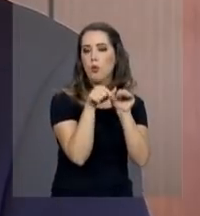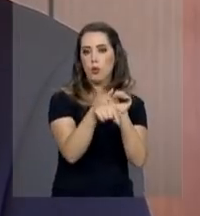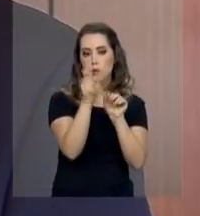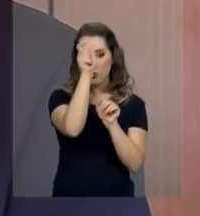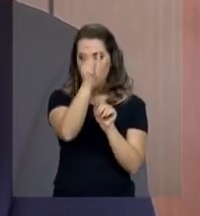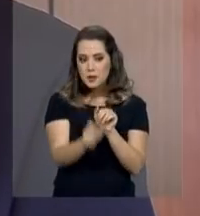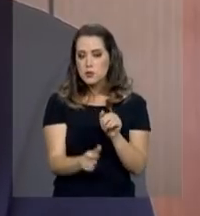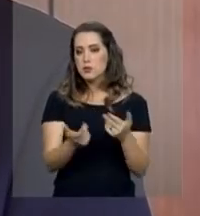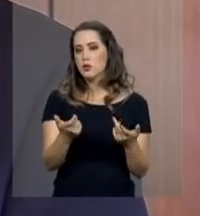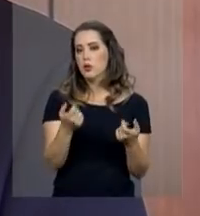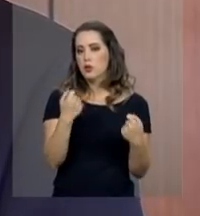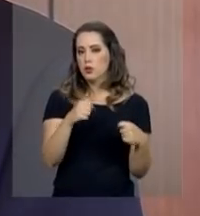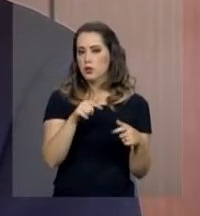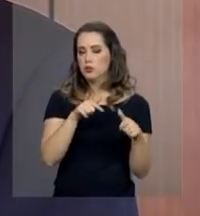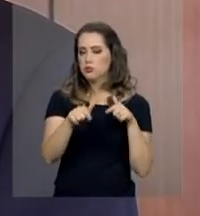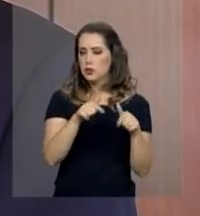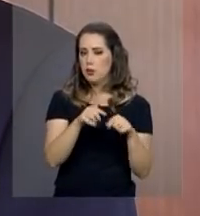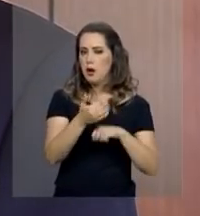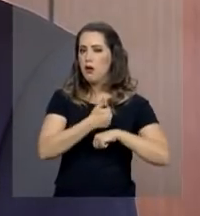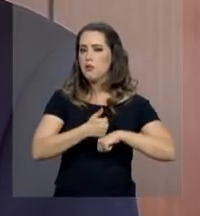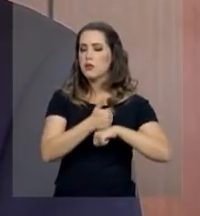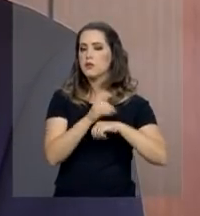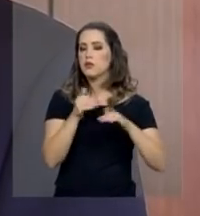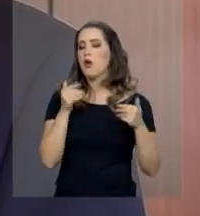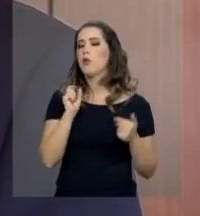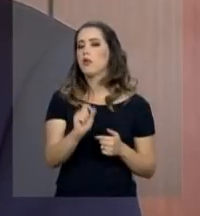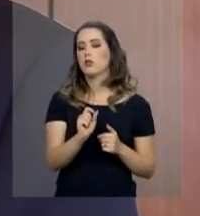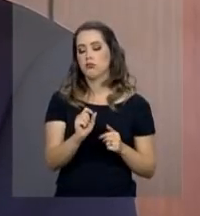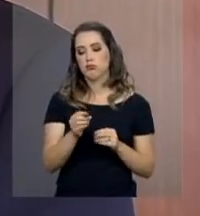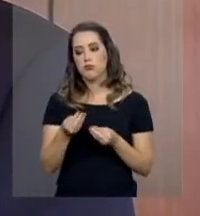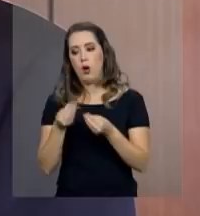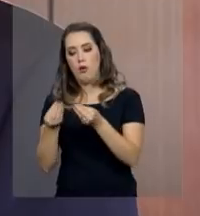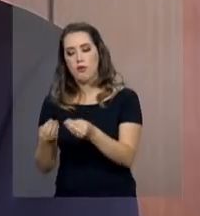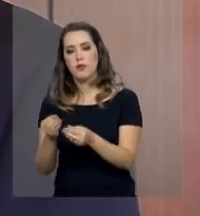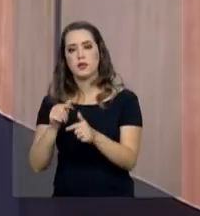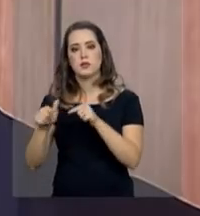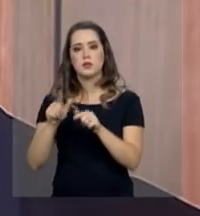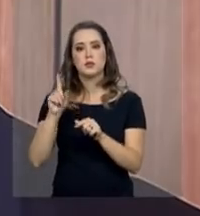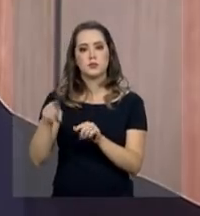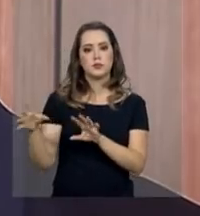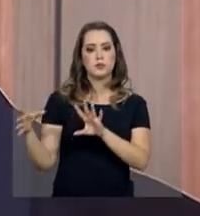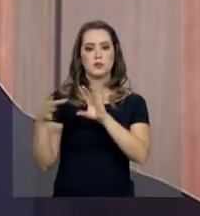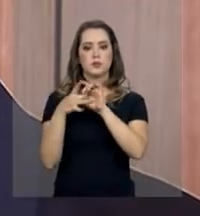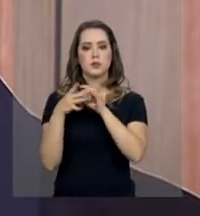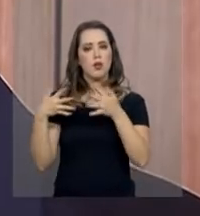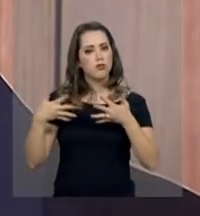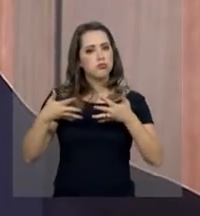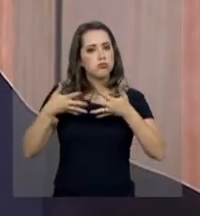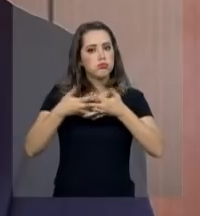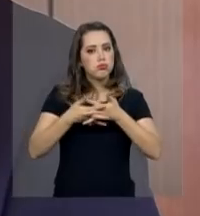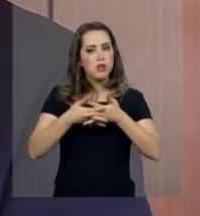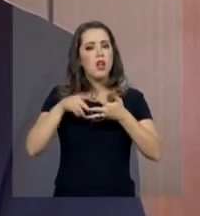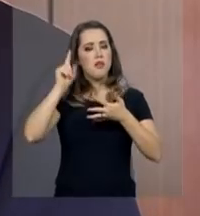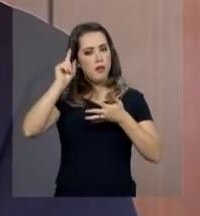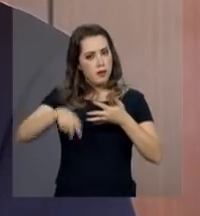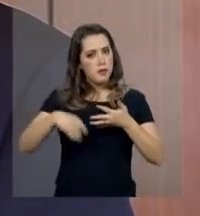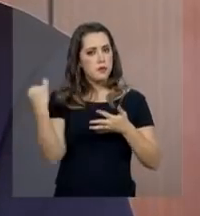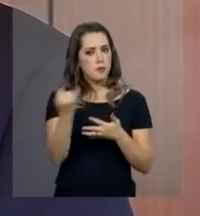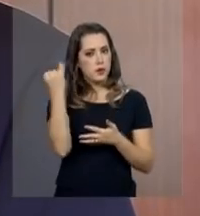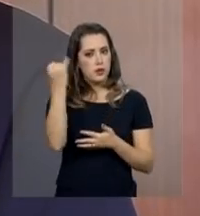perfil de formação profissional dos venezuelanos. É um processo de integração. E tem sido muito bem sucedido. Mas cerca